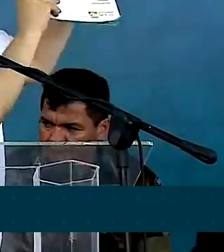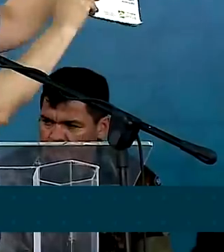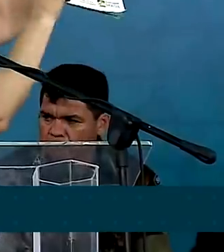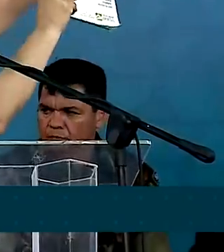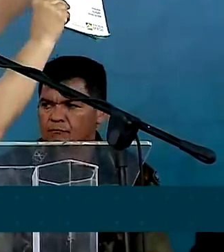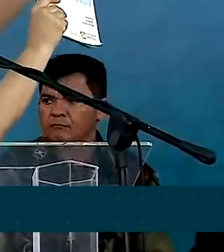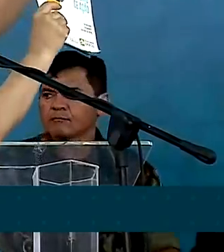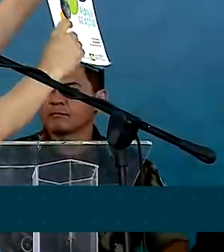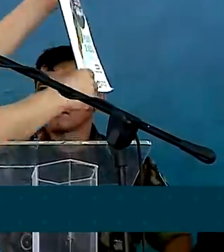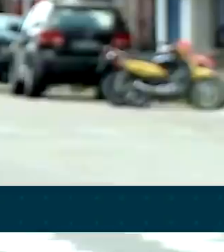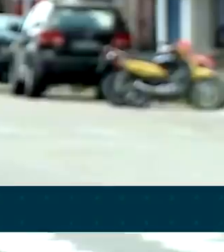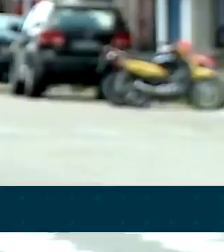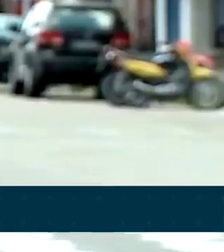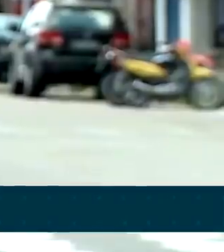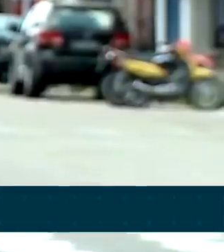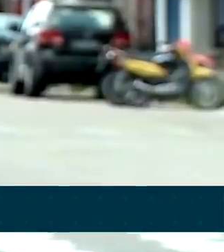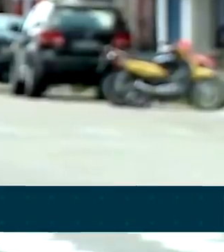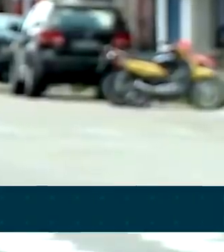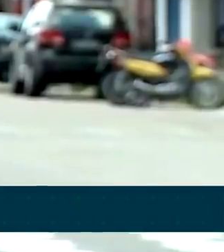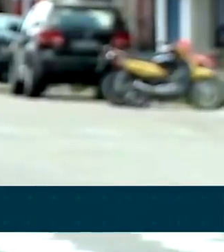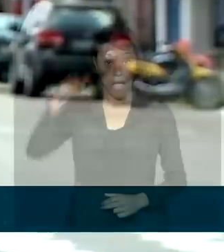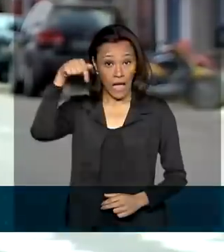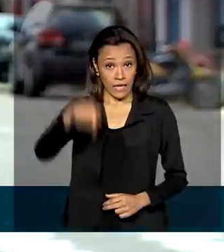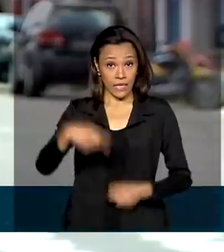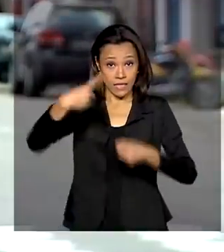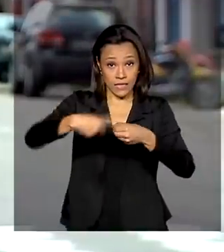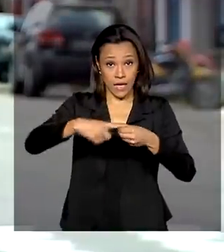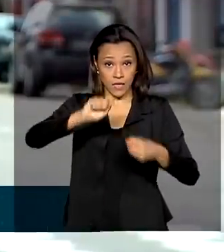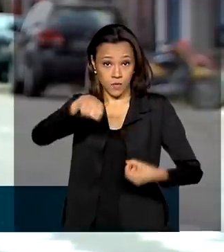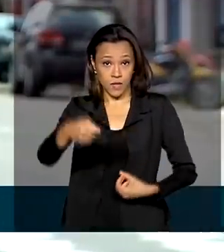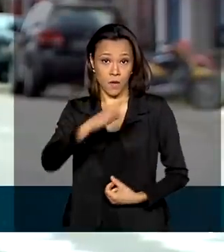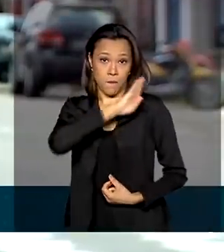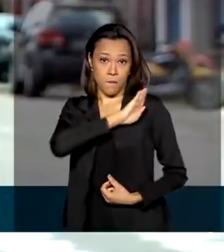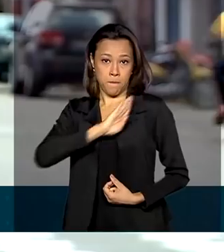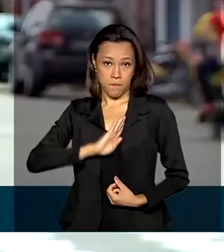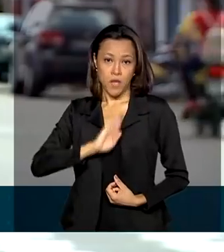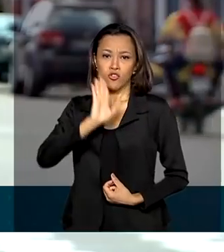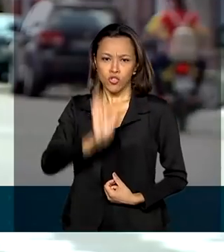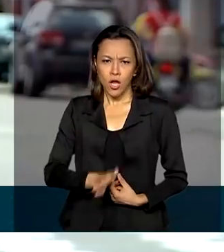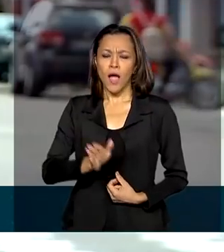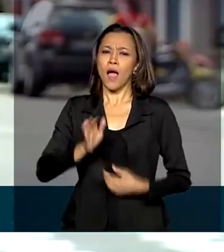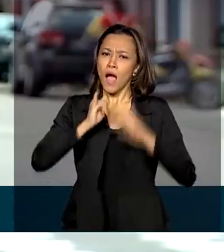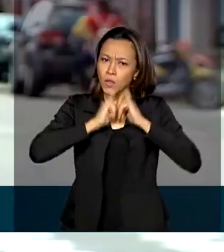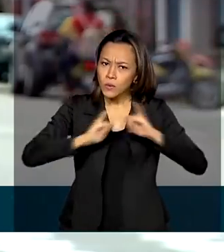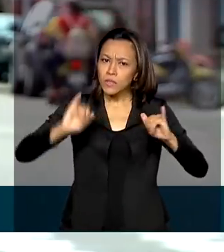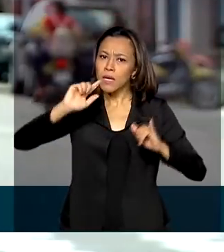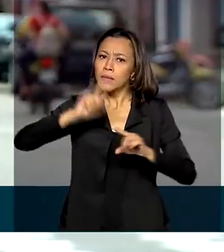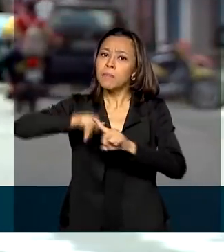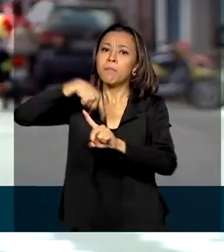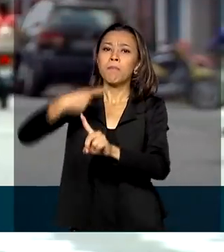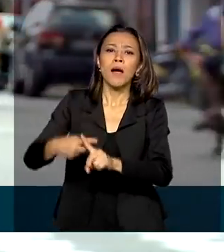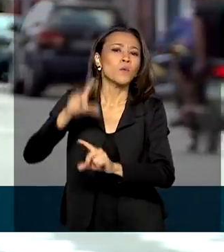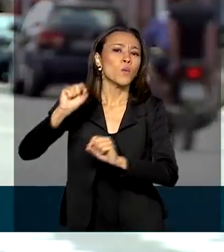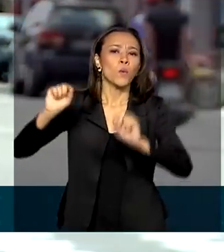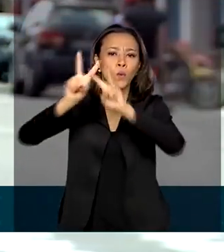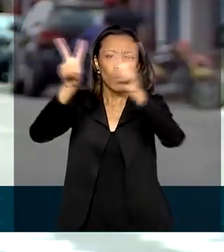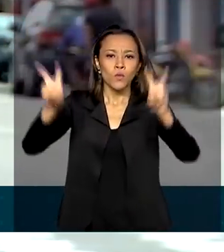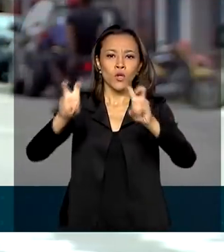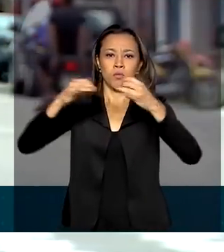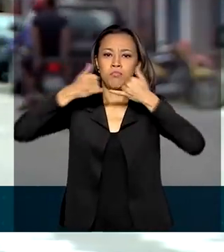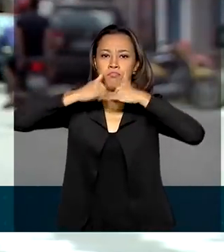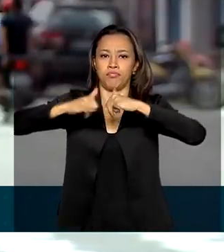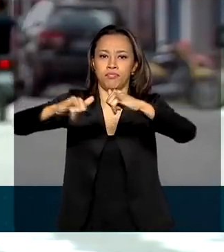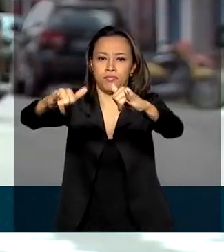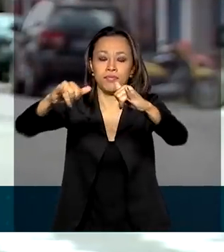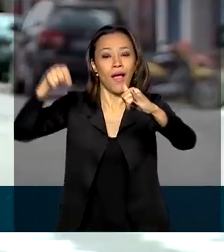R$4 bilhões para o Marajó. Aqui em Breves também foi anunciada uma outra ação na área de energia. Agora o